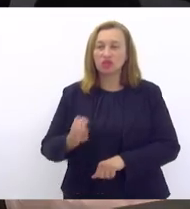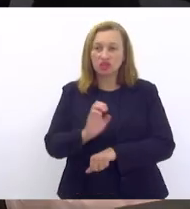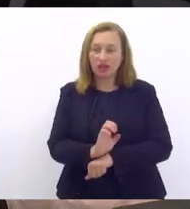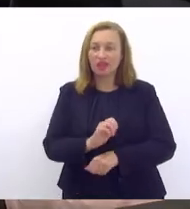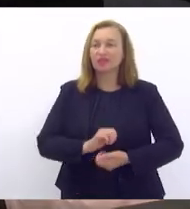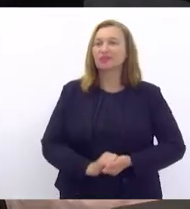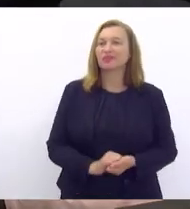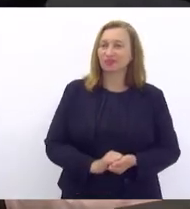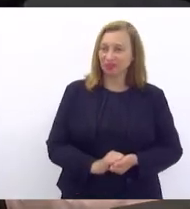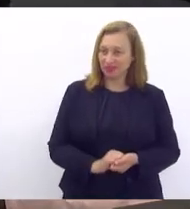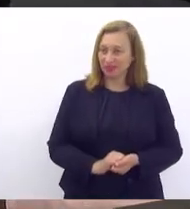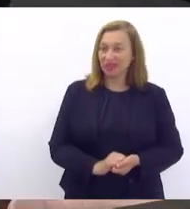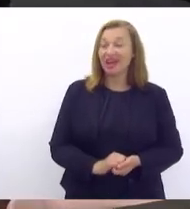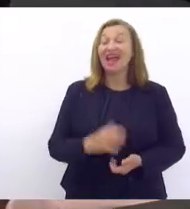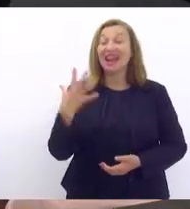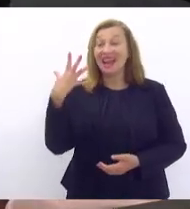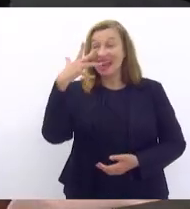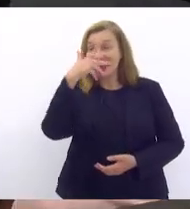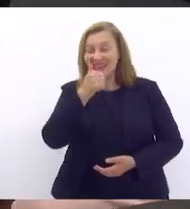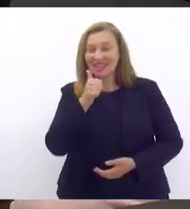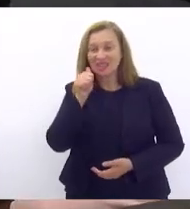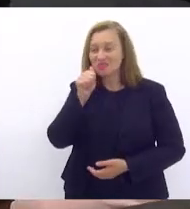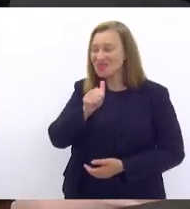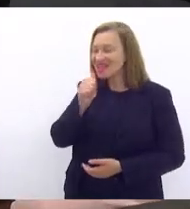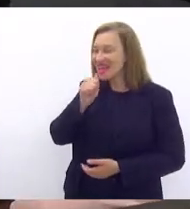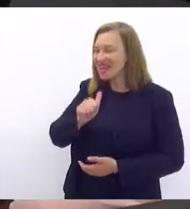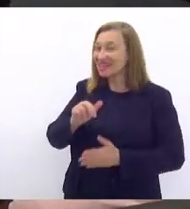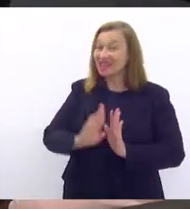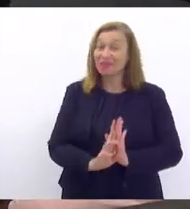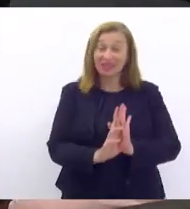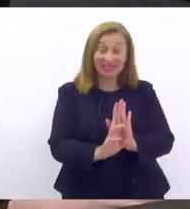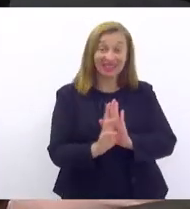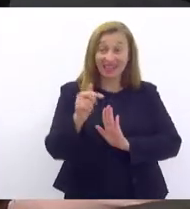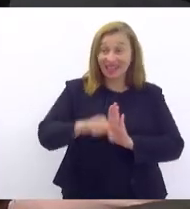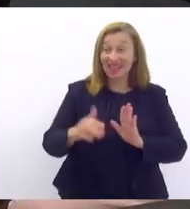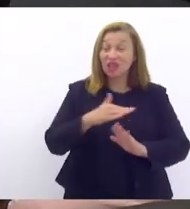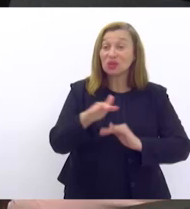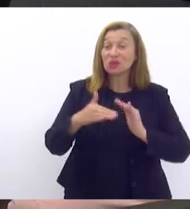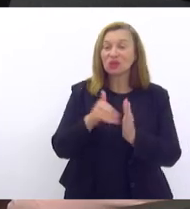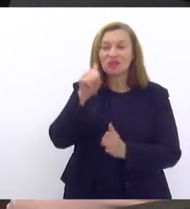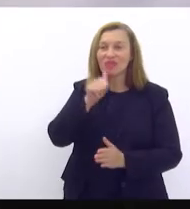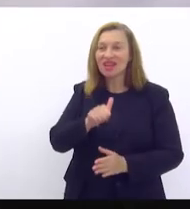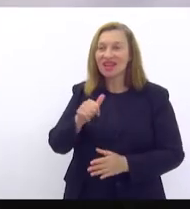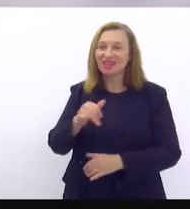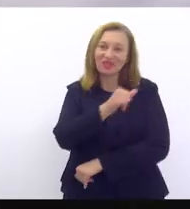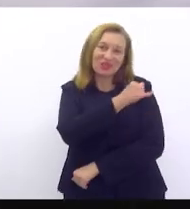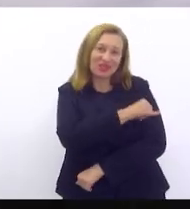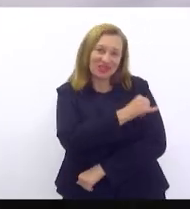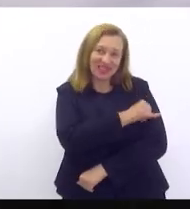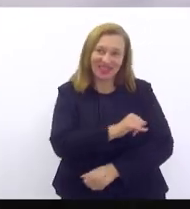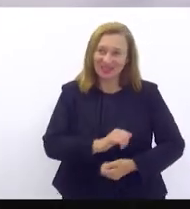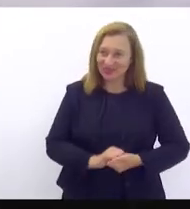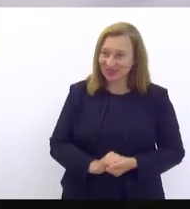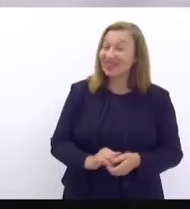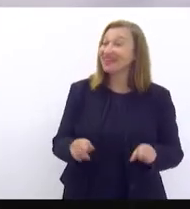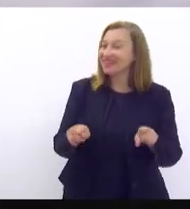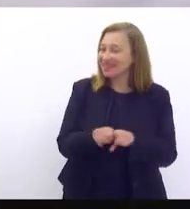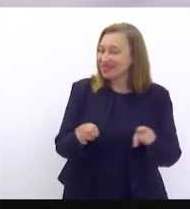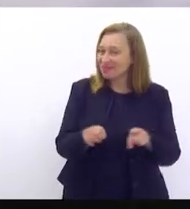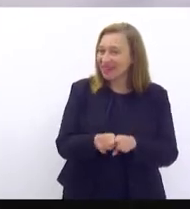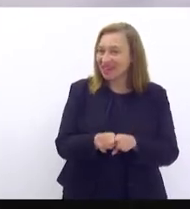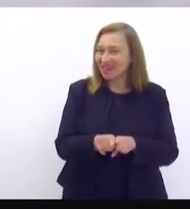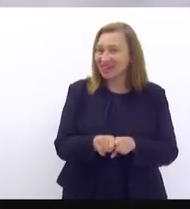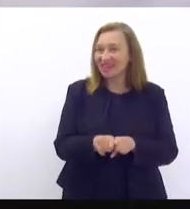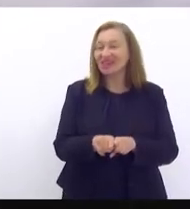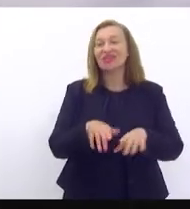nossas lindas e santas mulheres representando aqui a todas as mulheres do nosso Rio de Janeiro e também agraciando